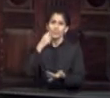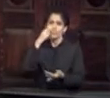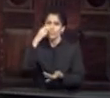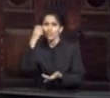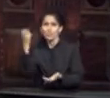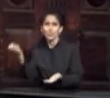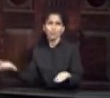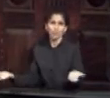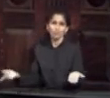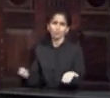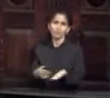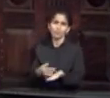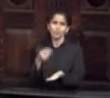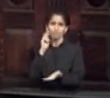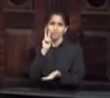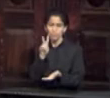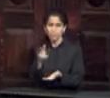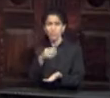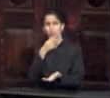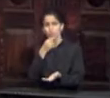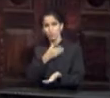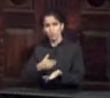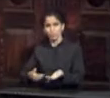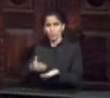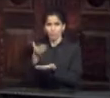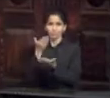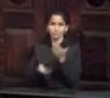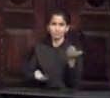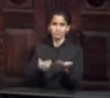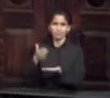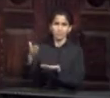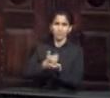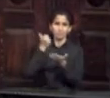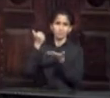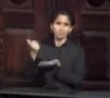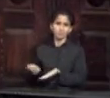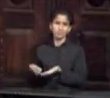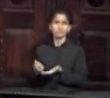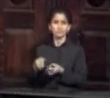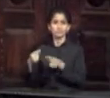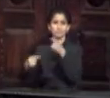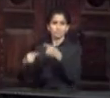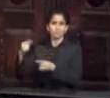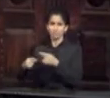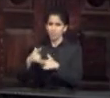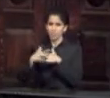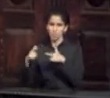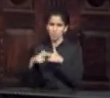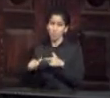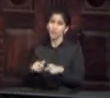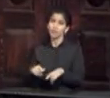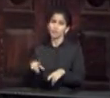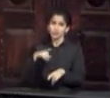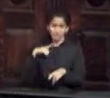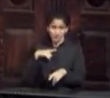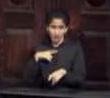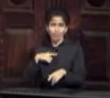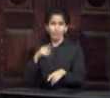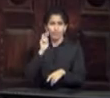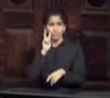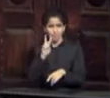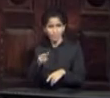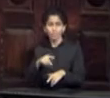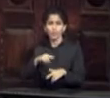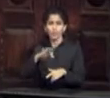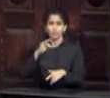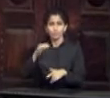de constrangimento. Porque uma crise política só agrava a crise econômica. Uma decisão como